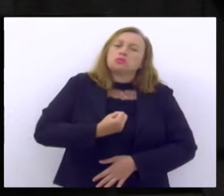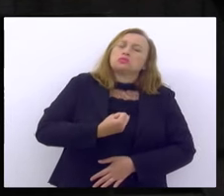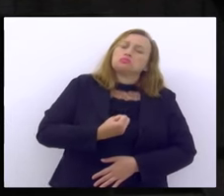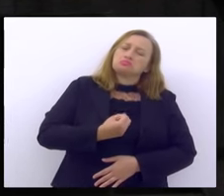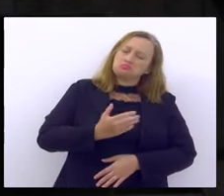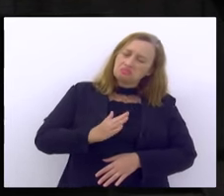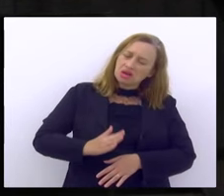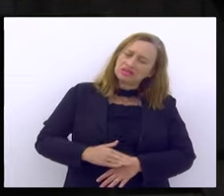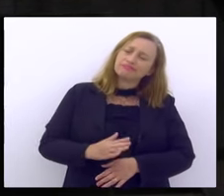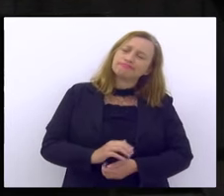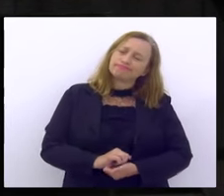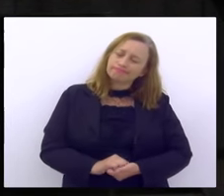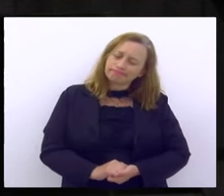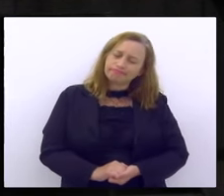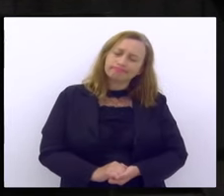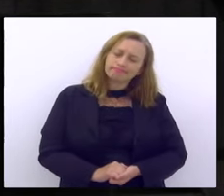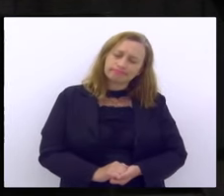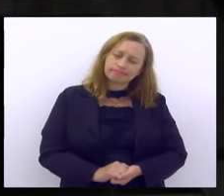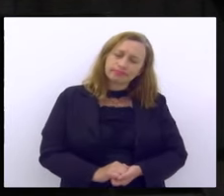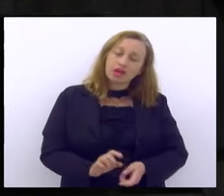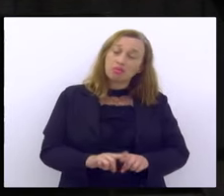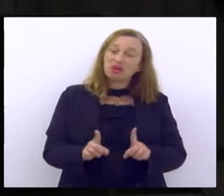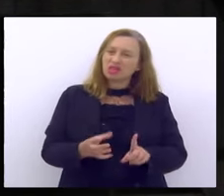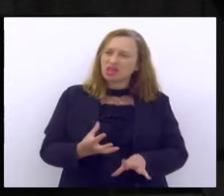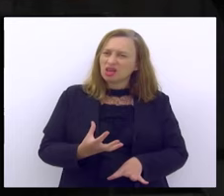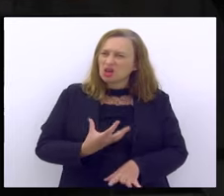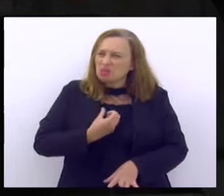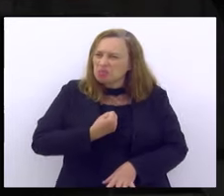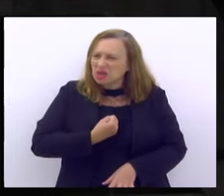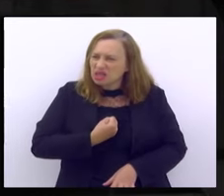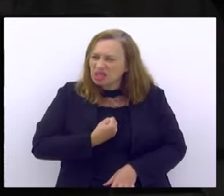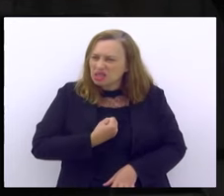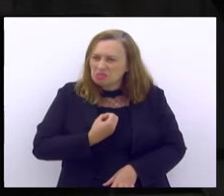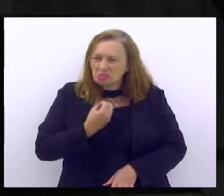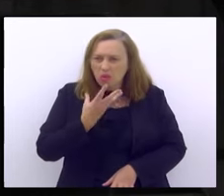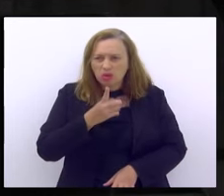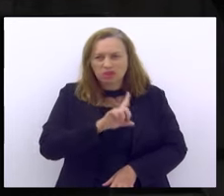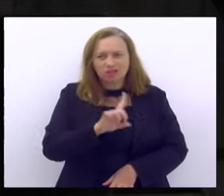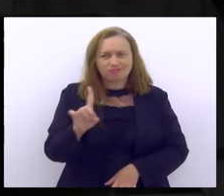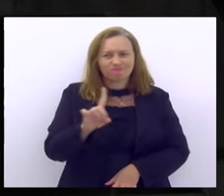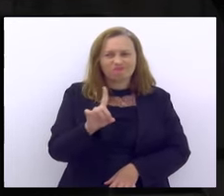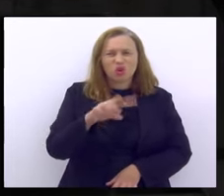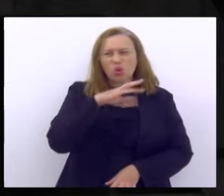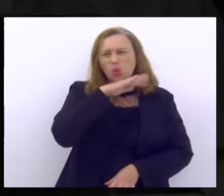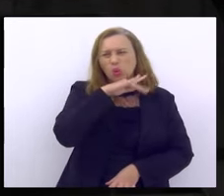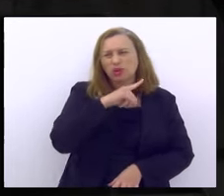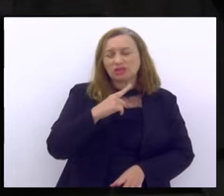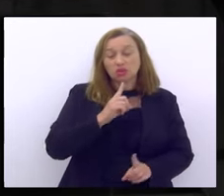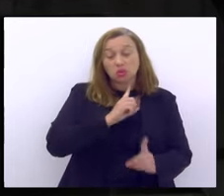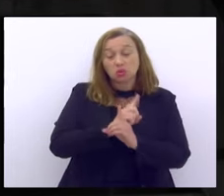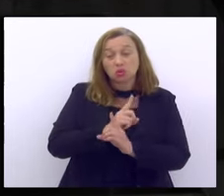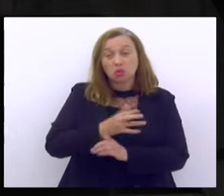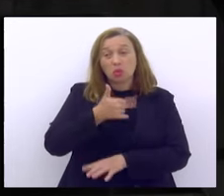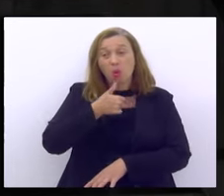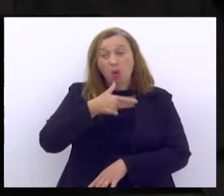mais. Mas é uma surpresa negativa. E o que nós encontramos